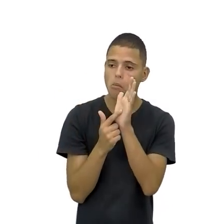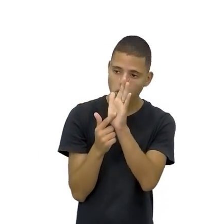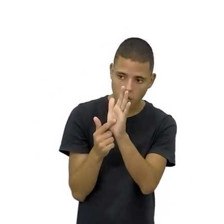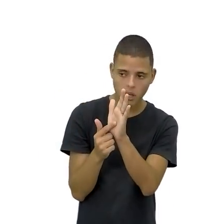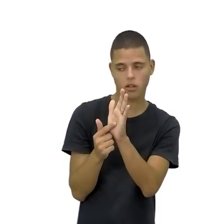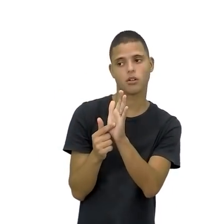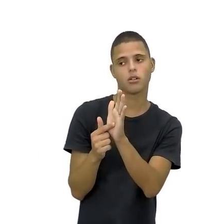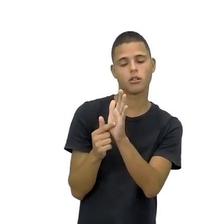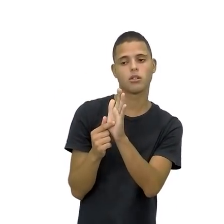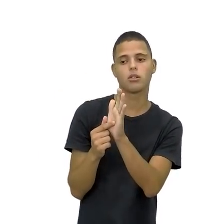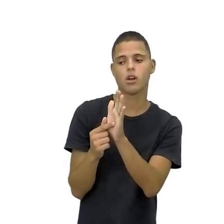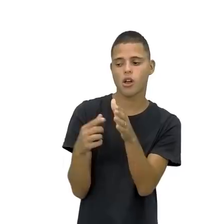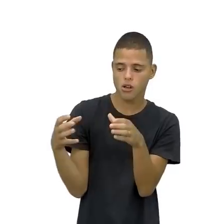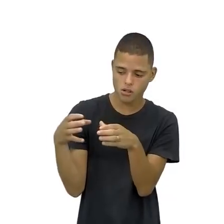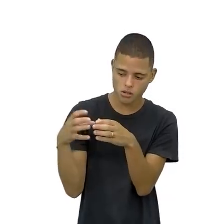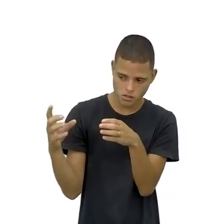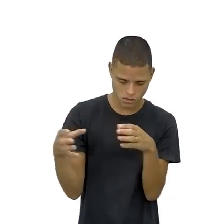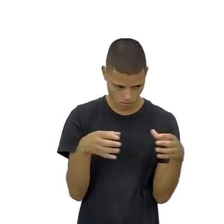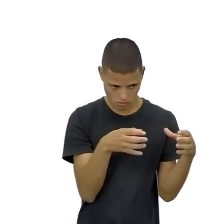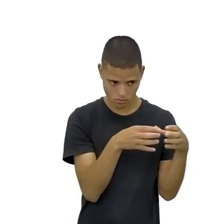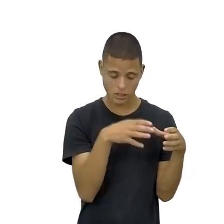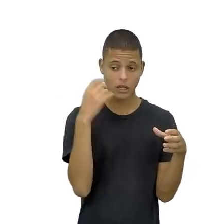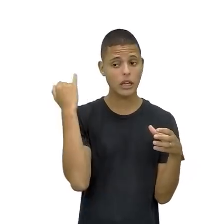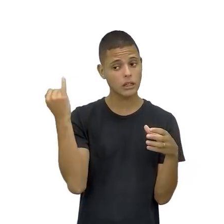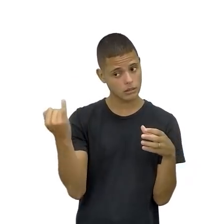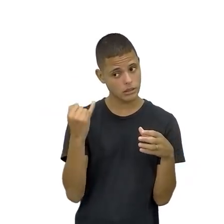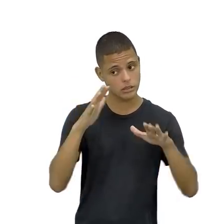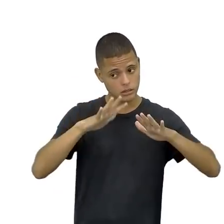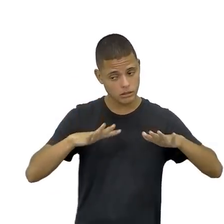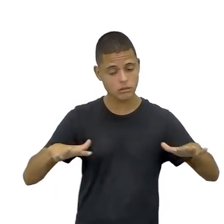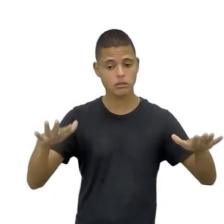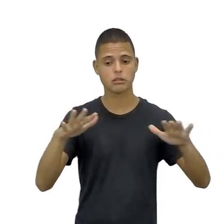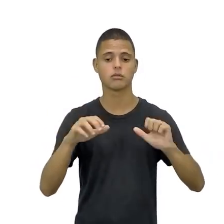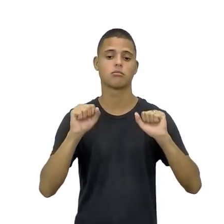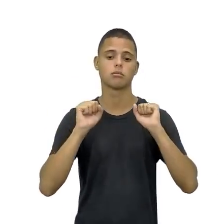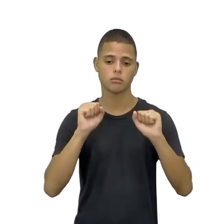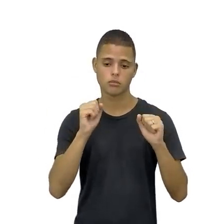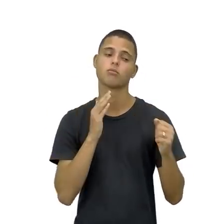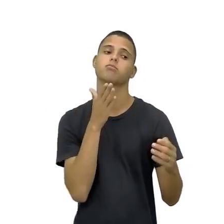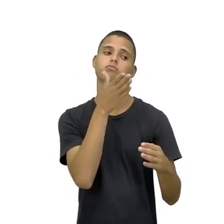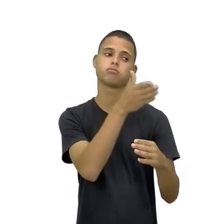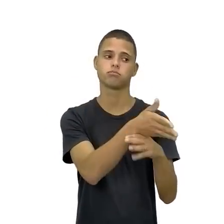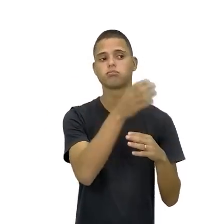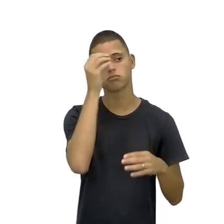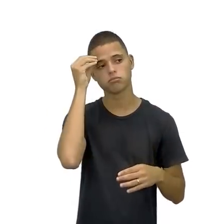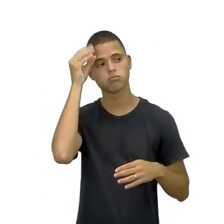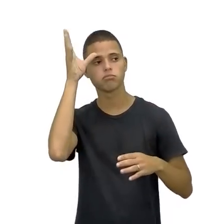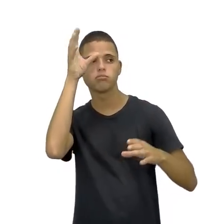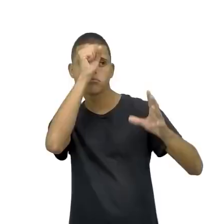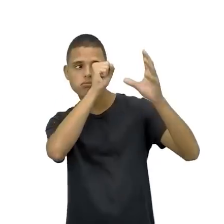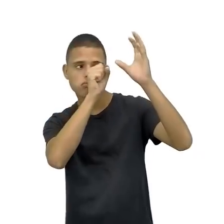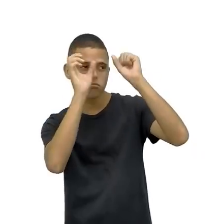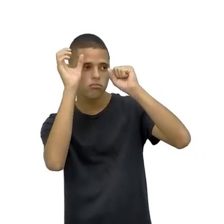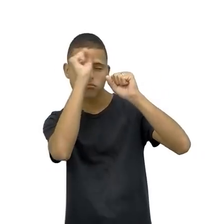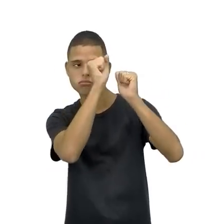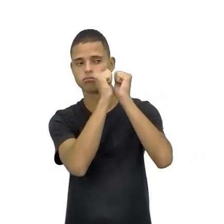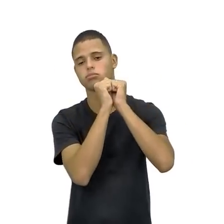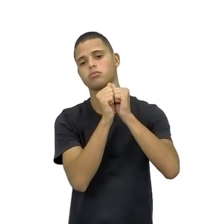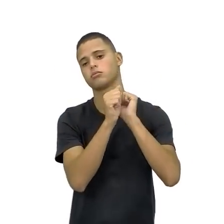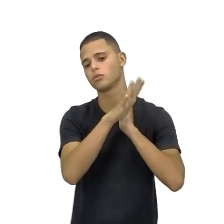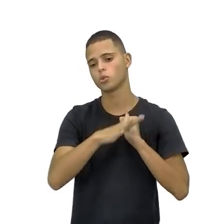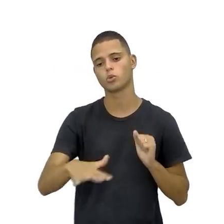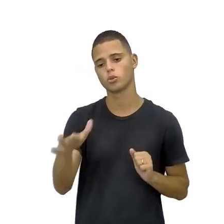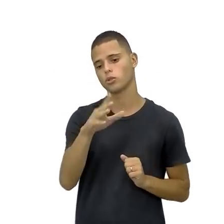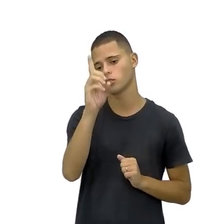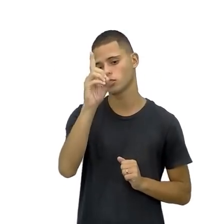mais colaborativa, né, no sentido de que todos podem ter acesso ao conhecimento, que todos têm o direito, né, de